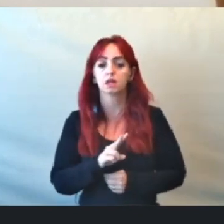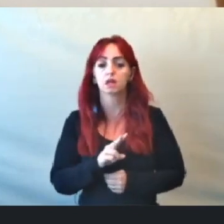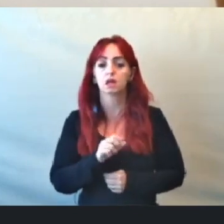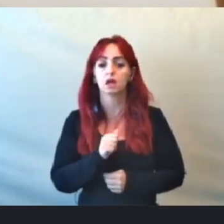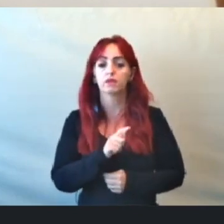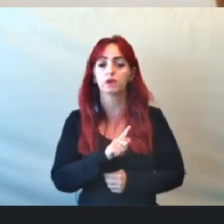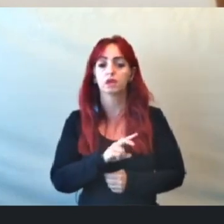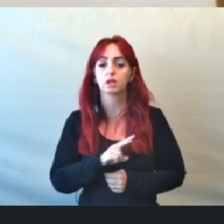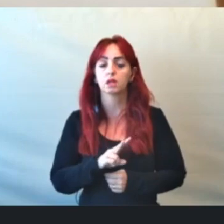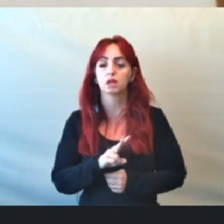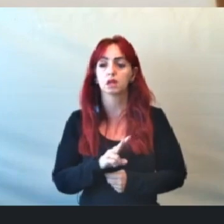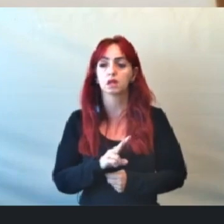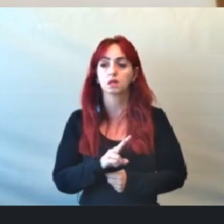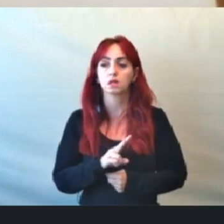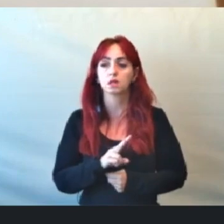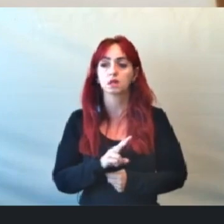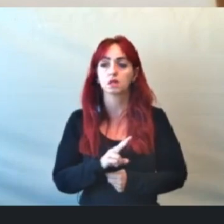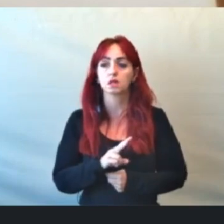Presidente Antônio Castro,